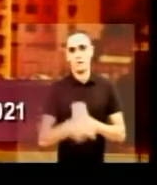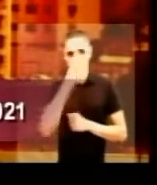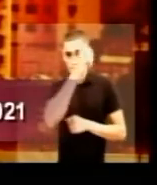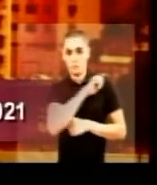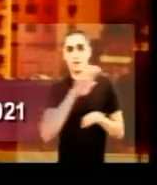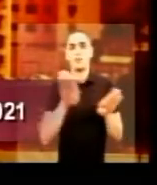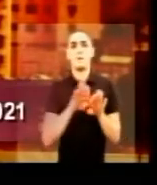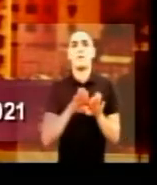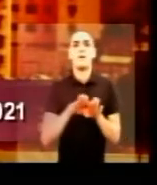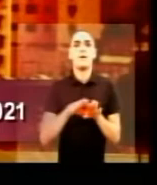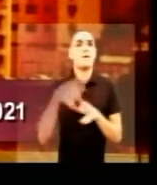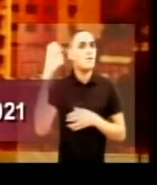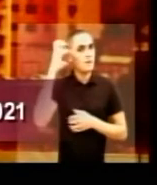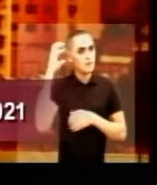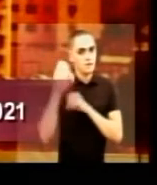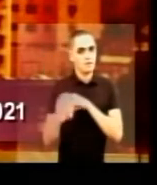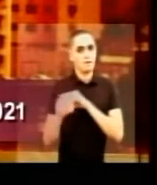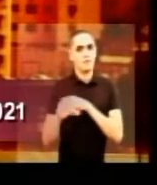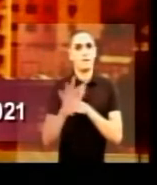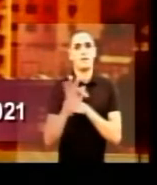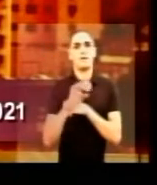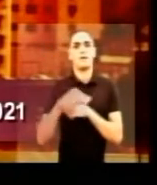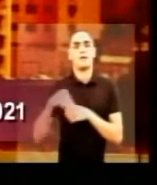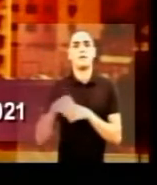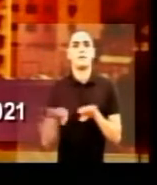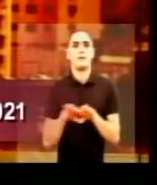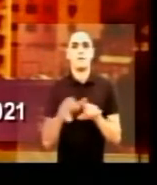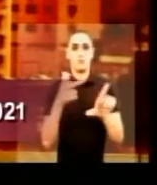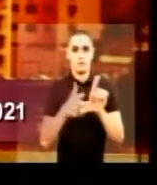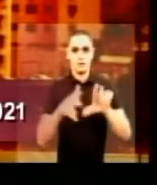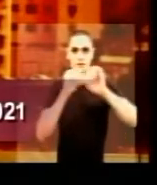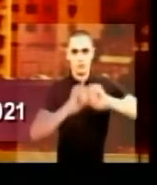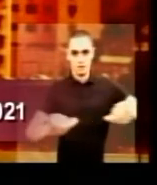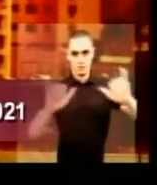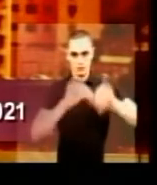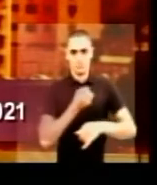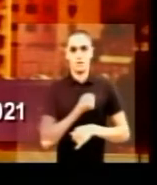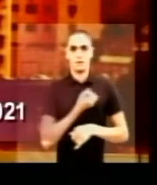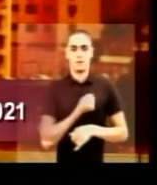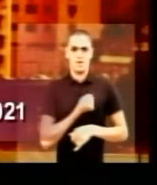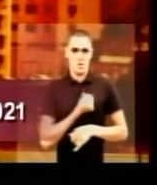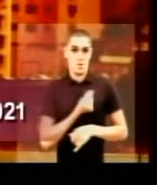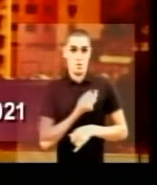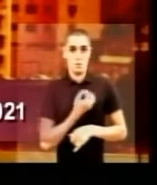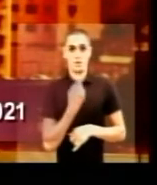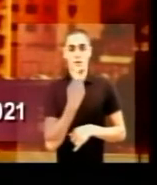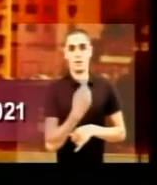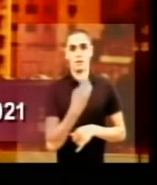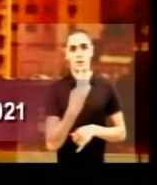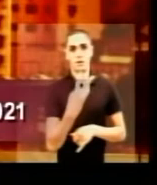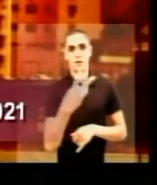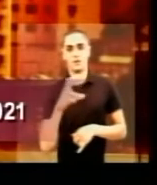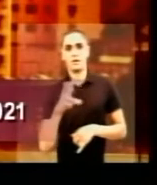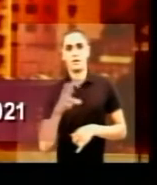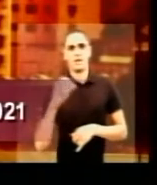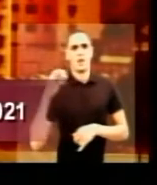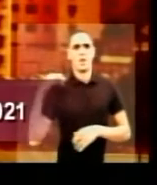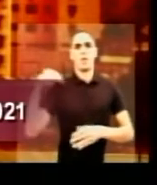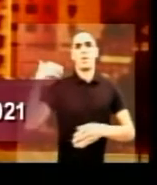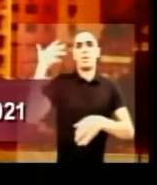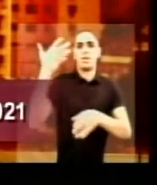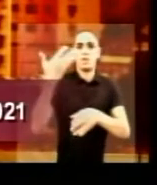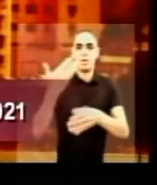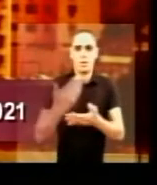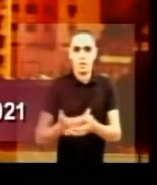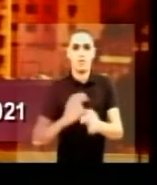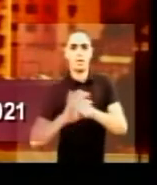e Rádio Educativa FM. Essa é a nossa transmissão de número 135 desde o